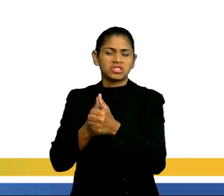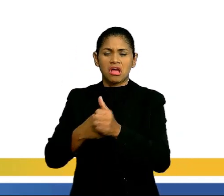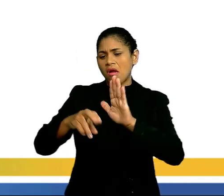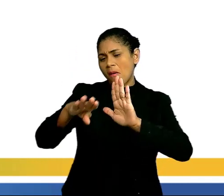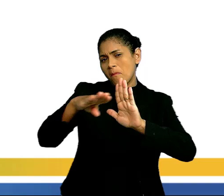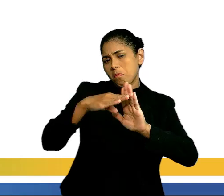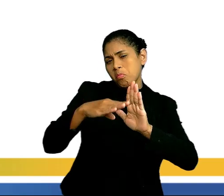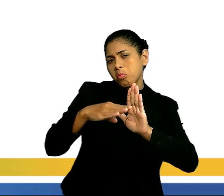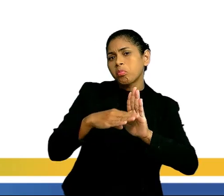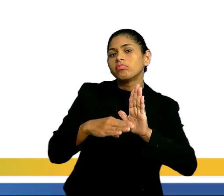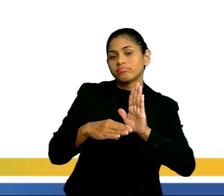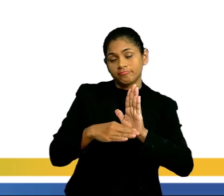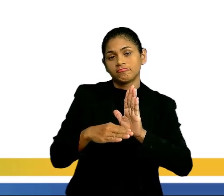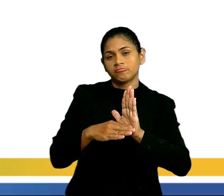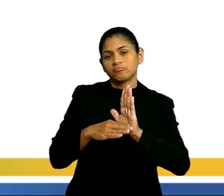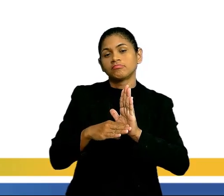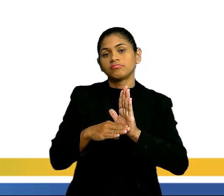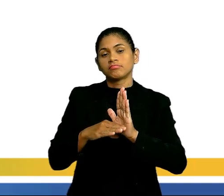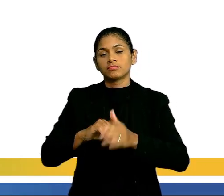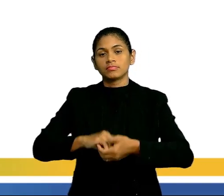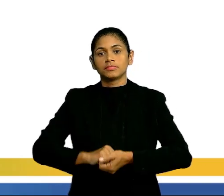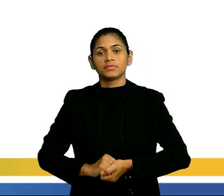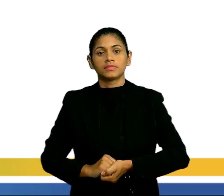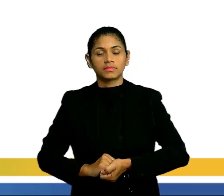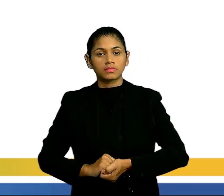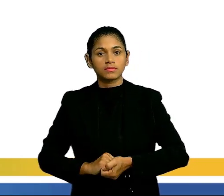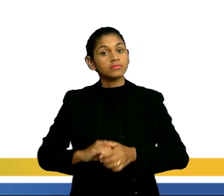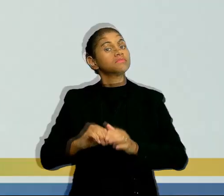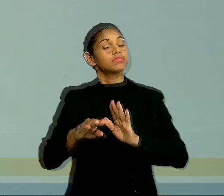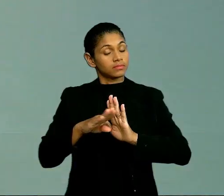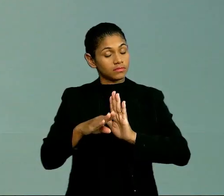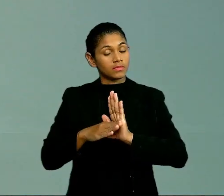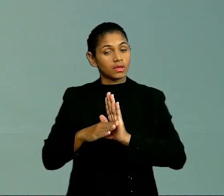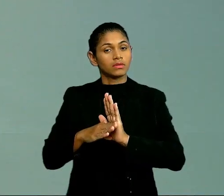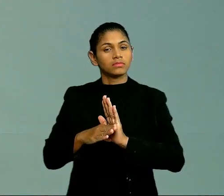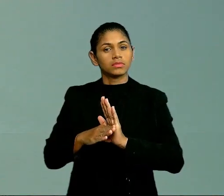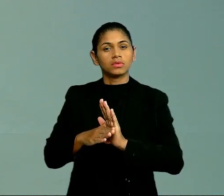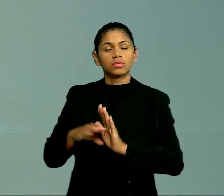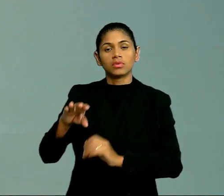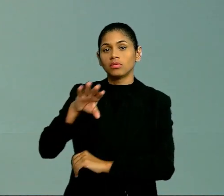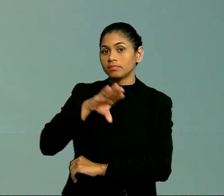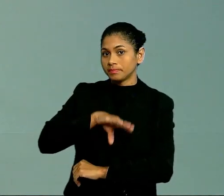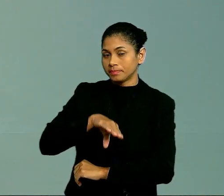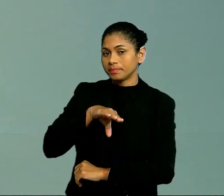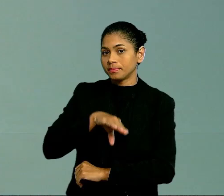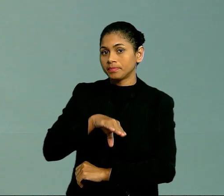diria métrica, o ideal é falar que não segue a norma padrão da língua portuguesa e que,